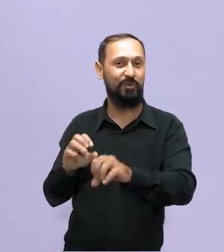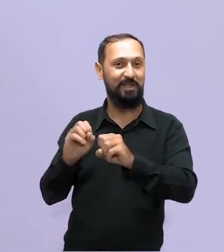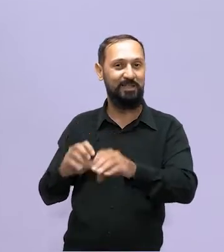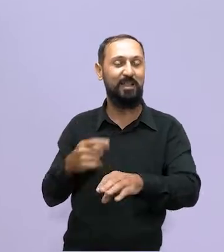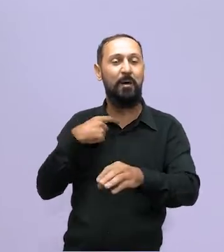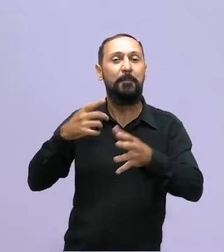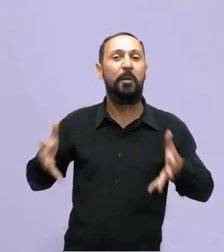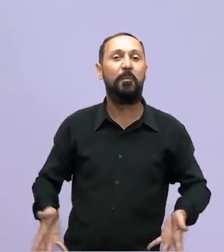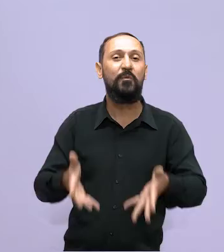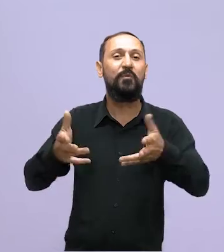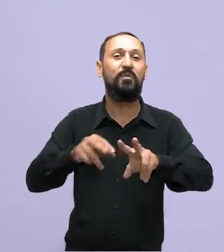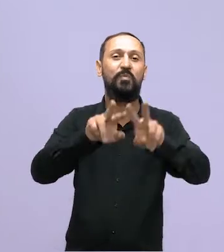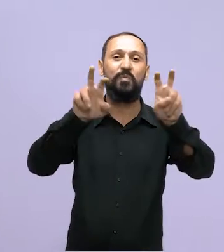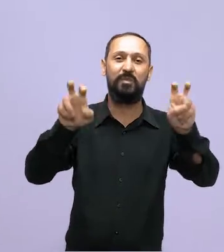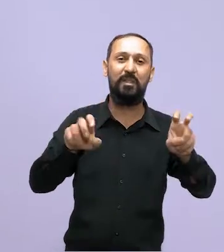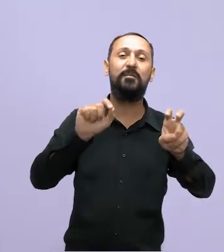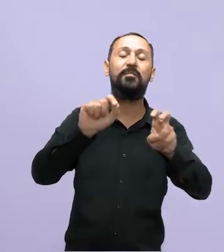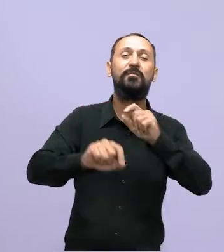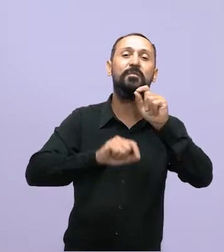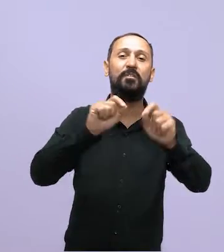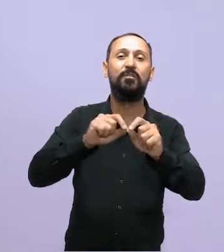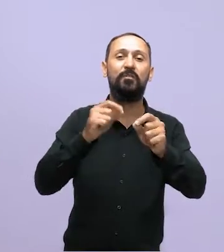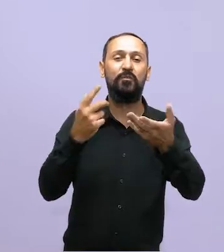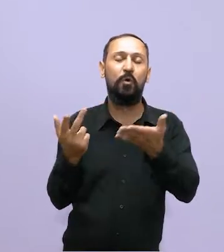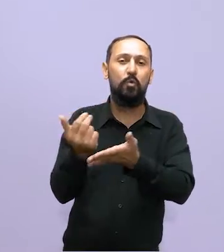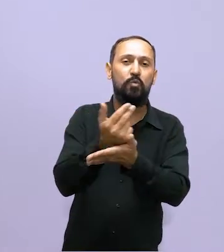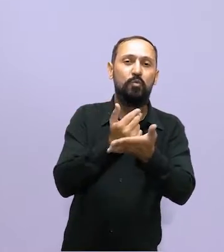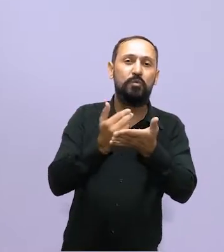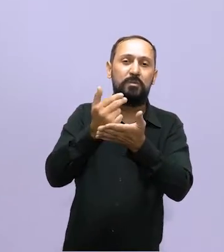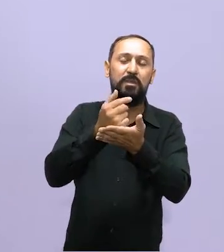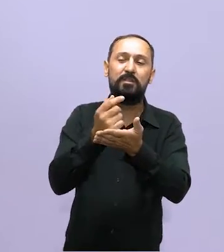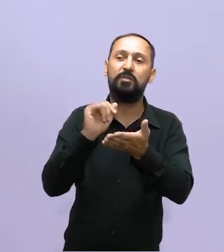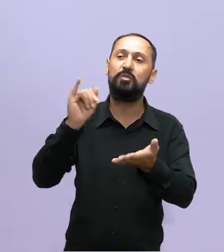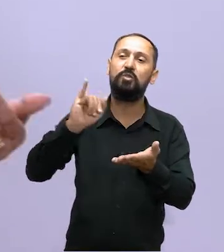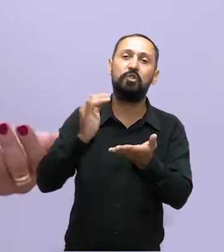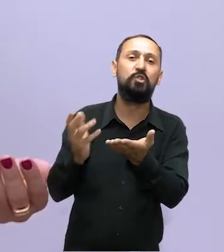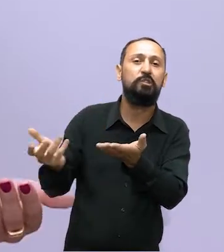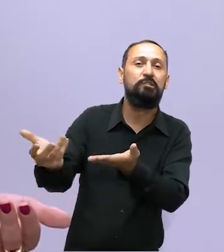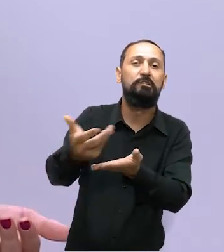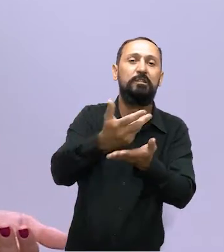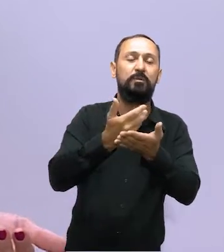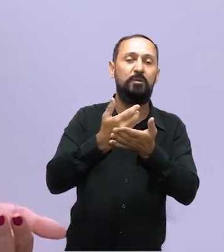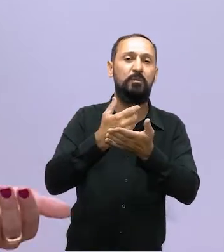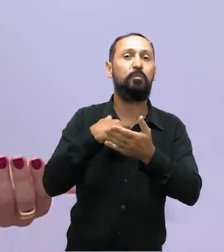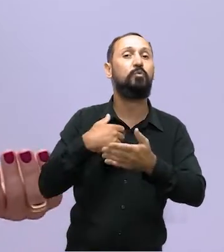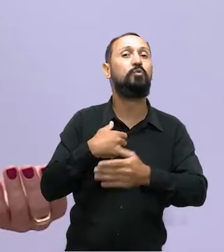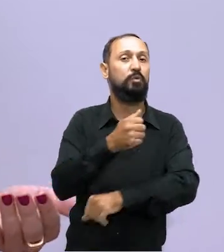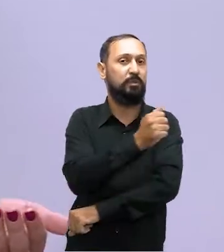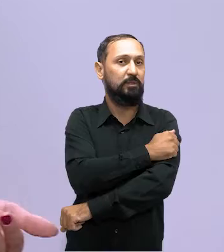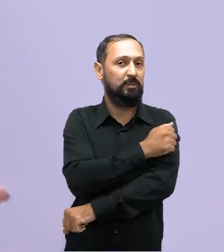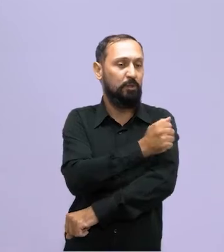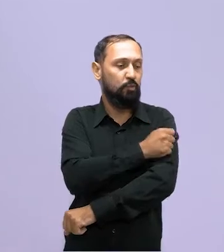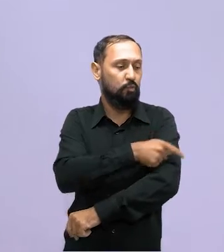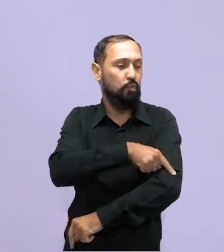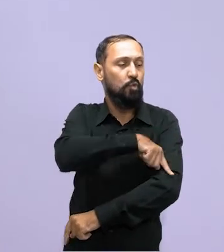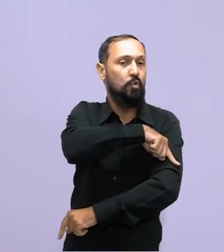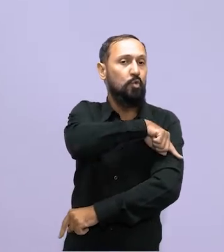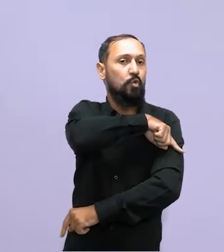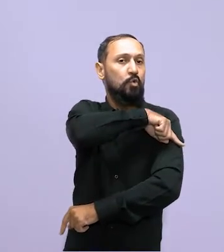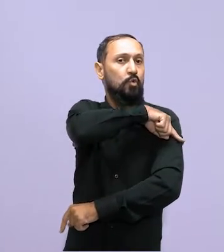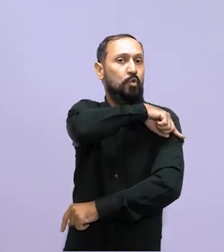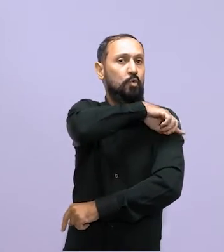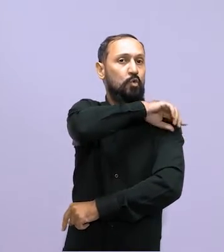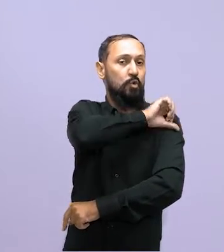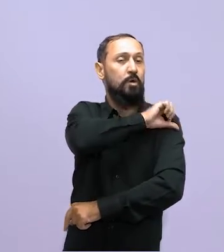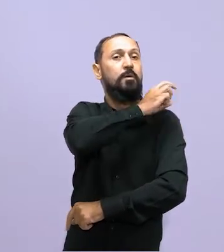para promover o tema. Foi o Desenhando os Caminhos dos Tributos, destinado aos alunos do ensino fundamental, médio